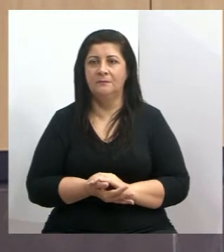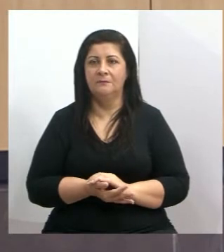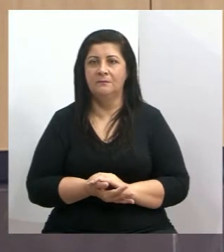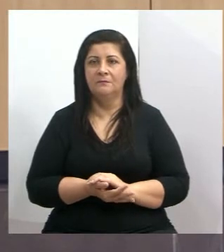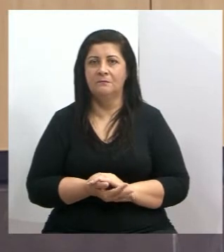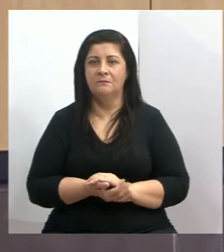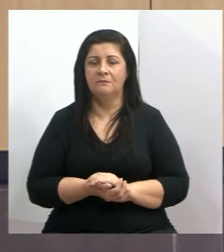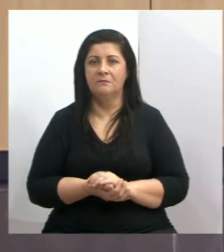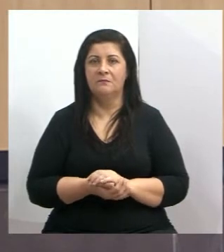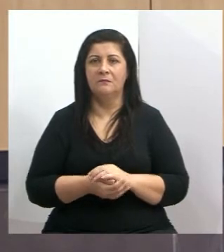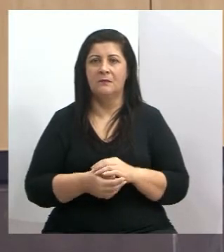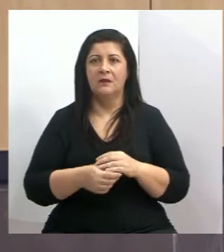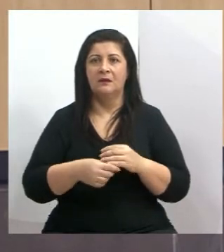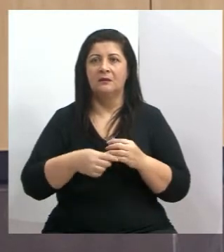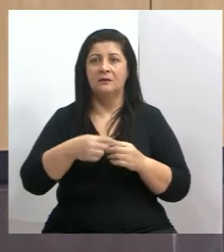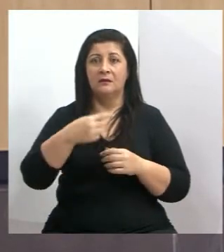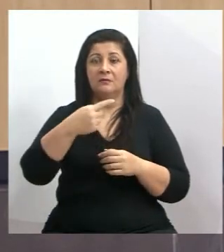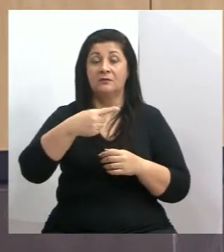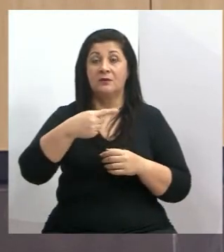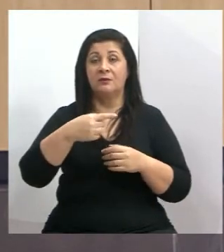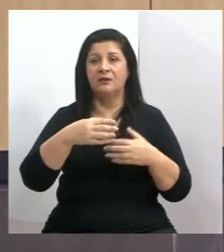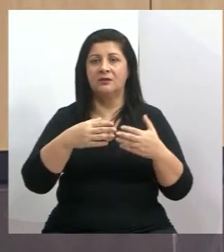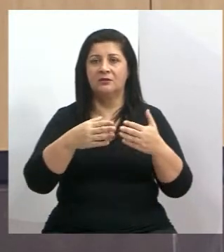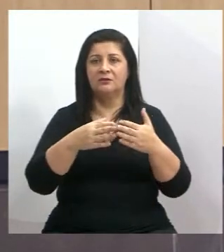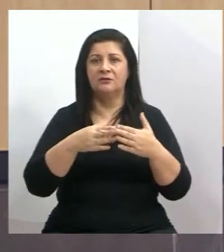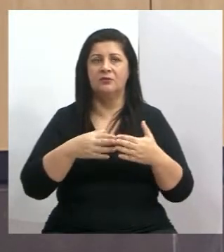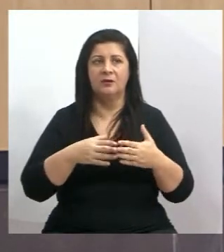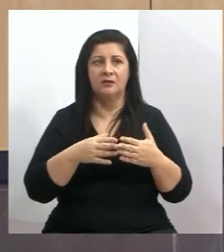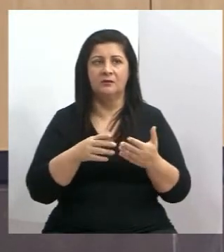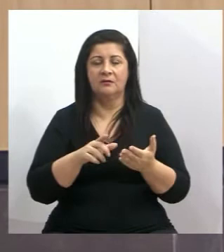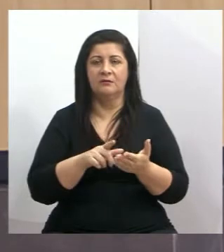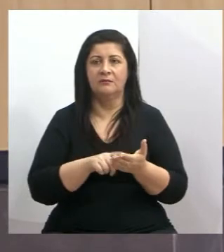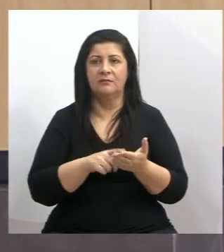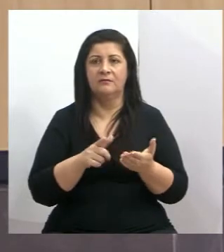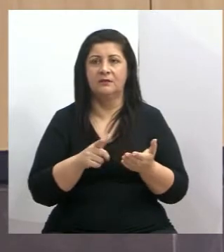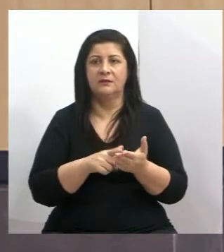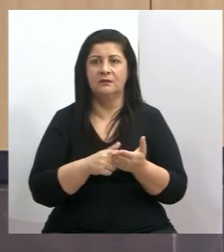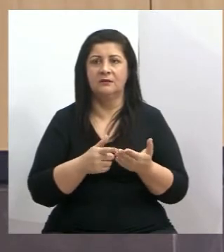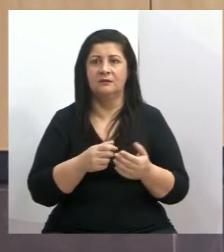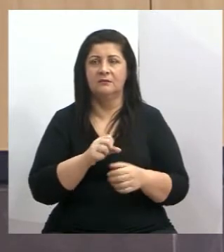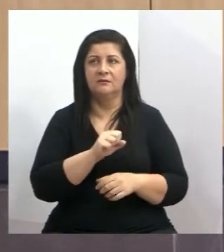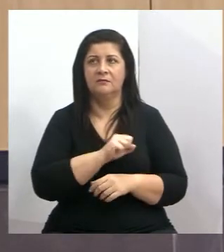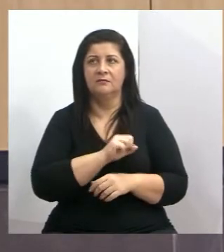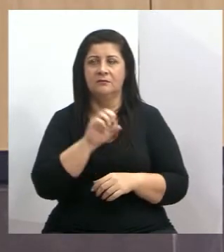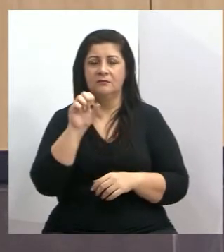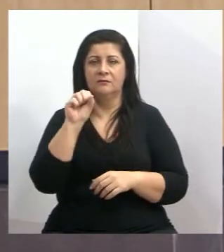o primeiro pedido é de número 80